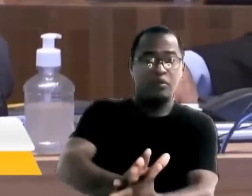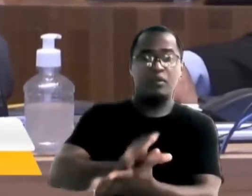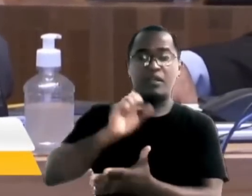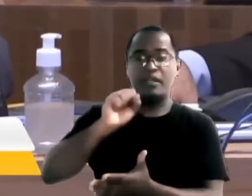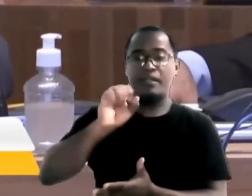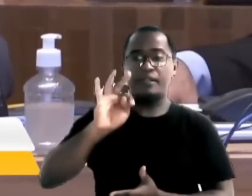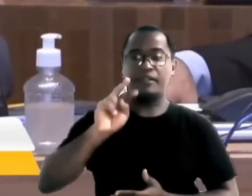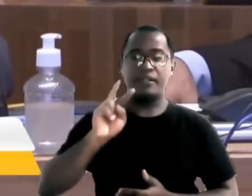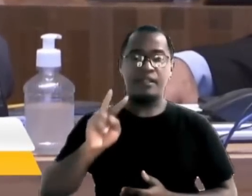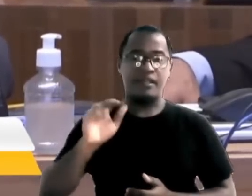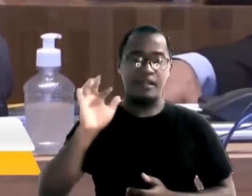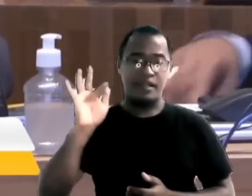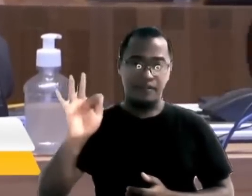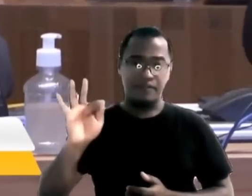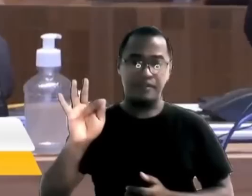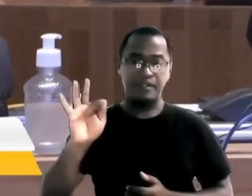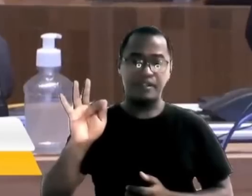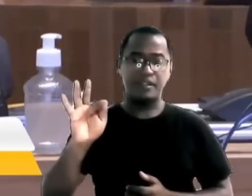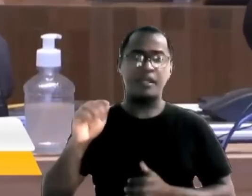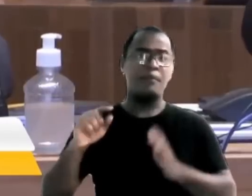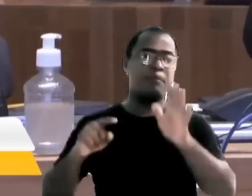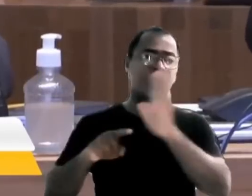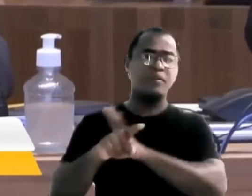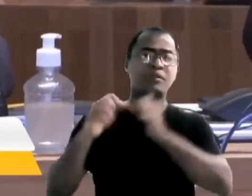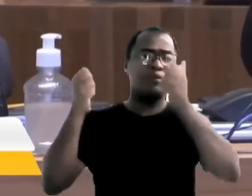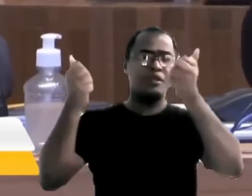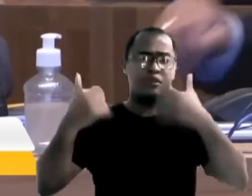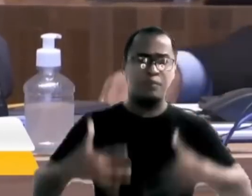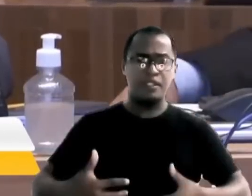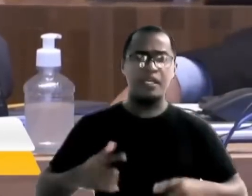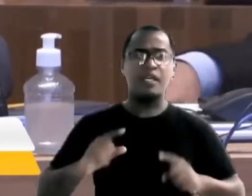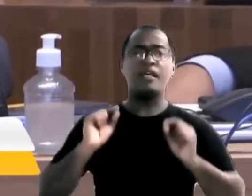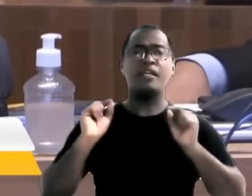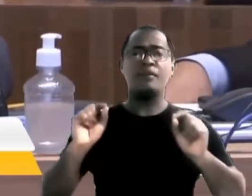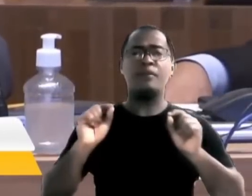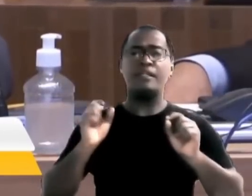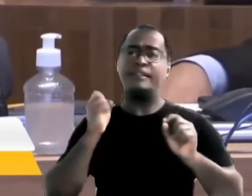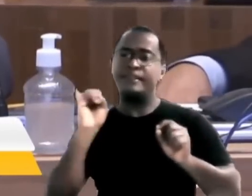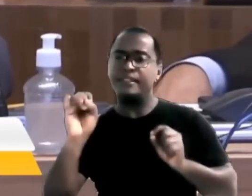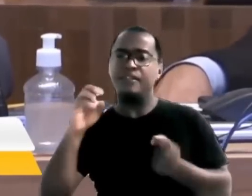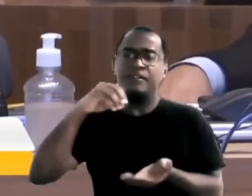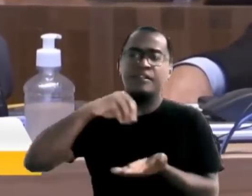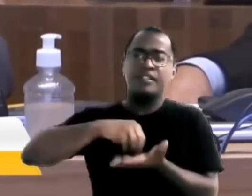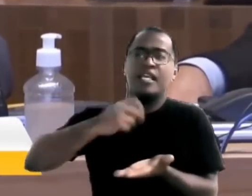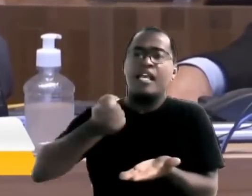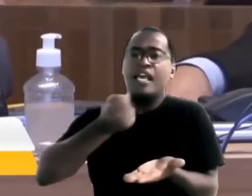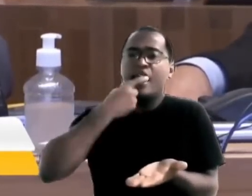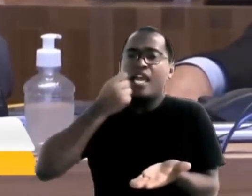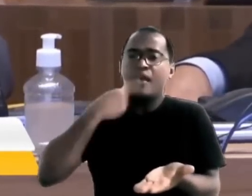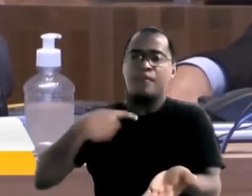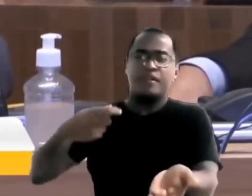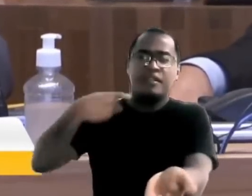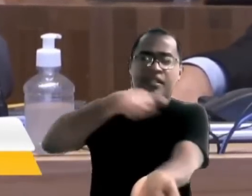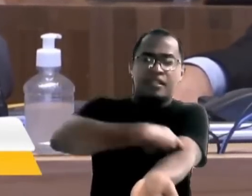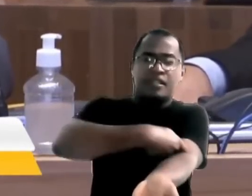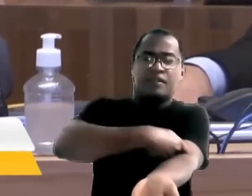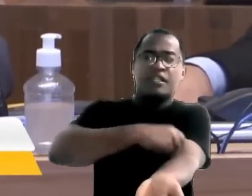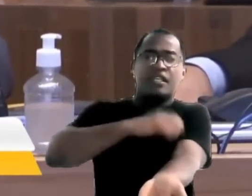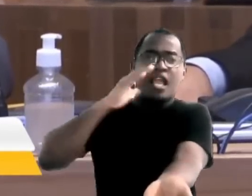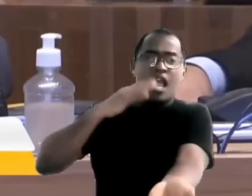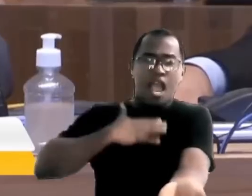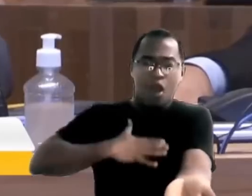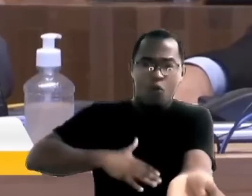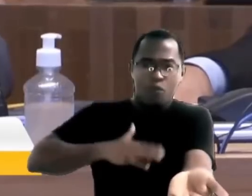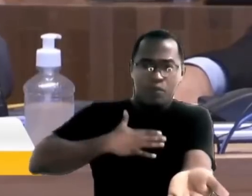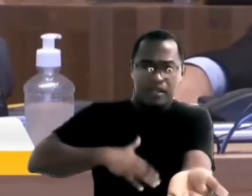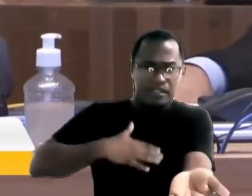seria essa atitude mais drástica? Sem essas doses de extra de calmante, o senhor